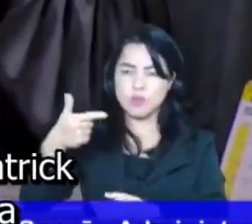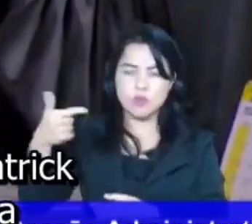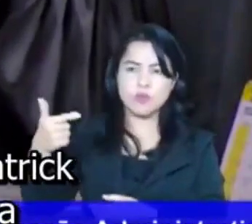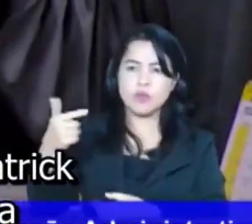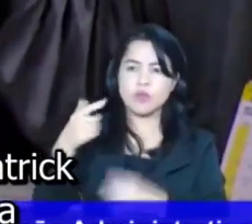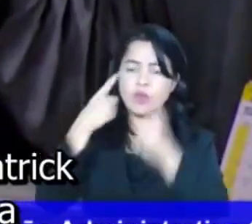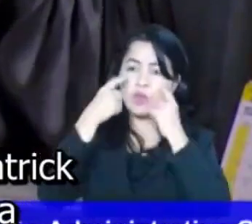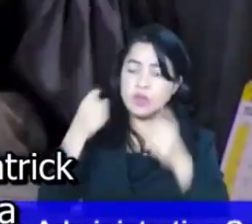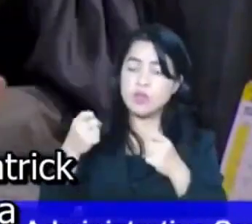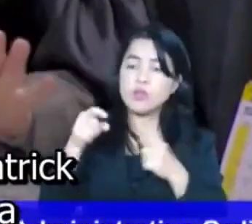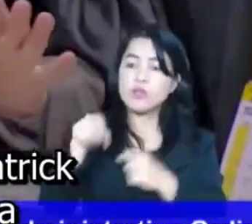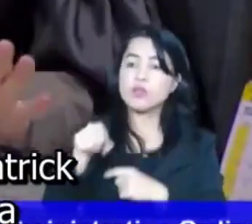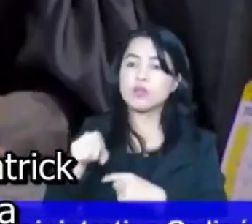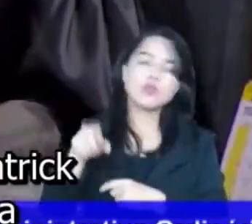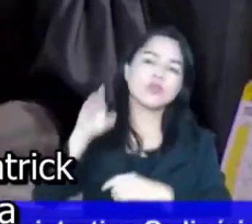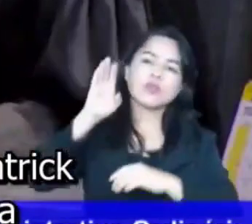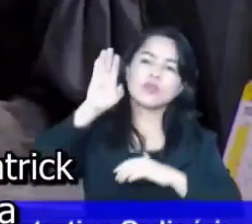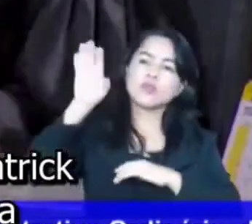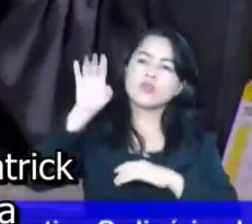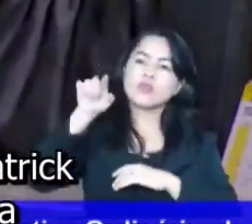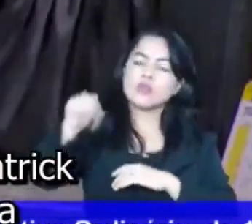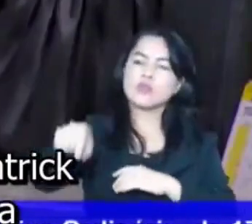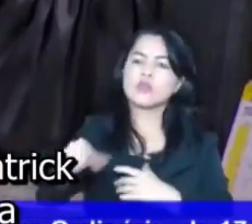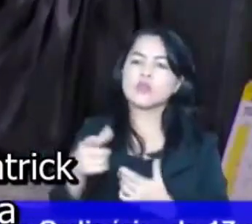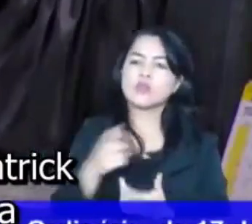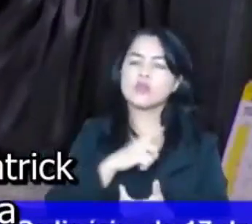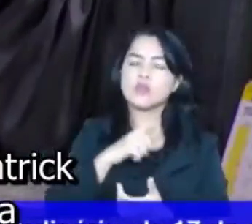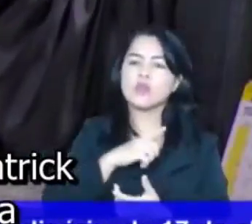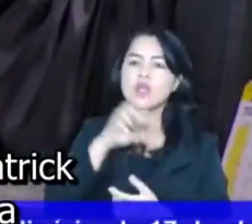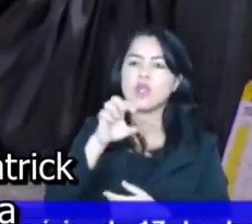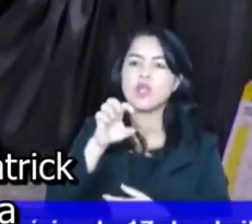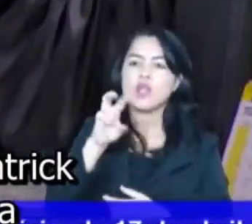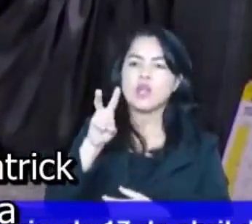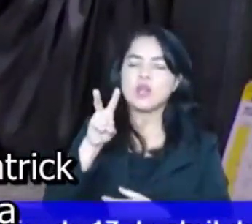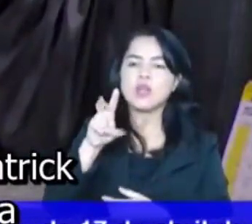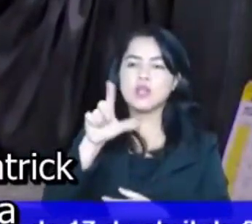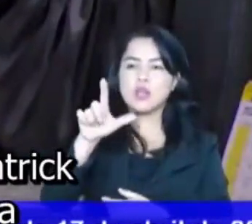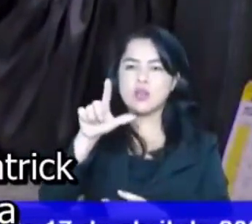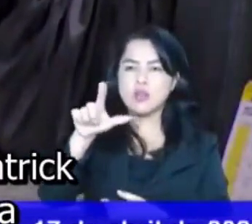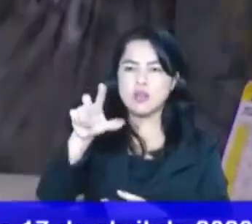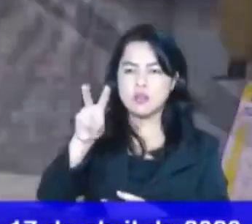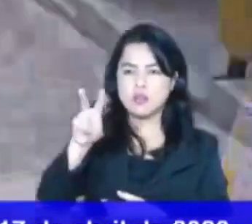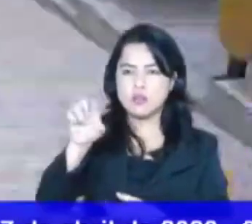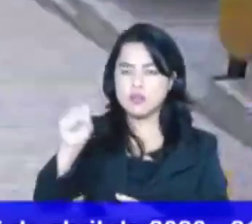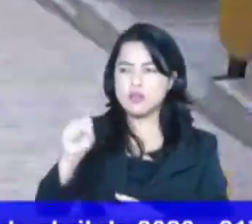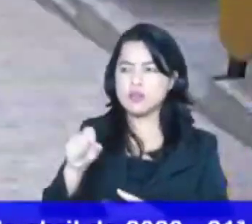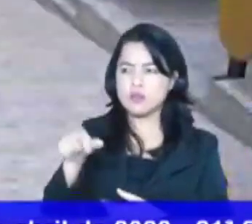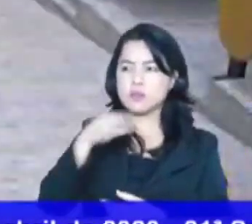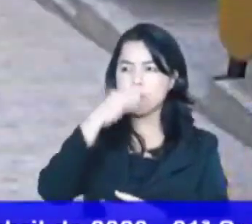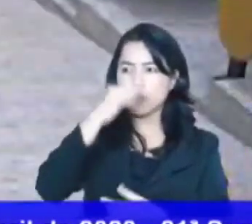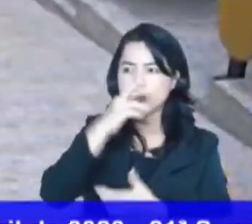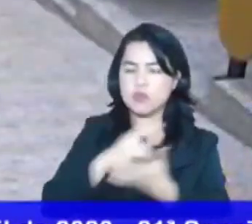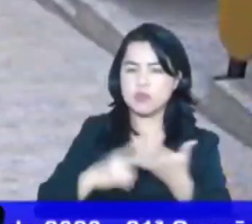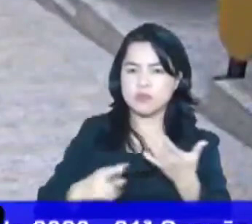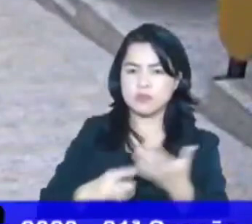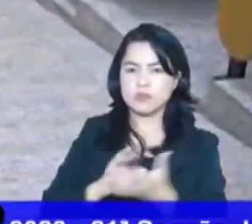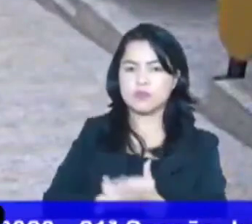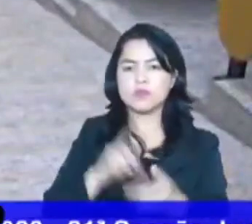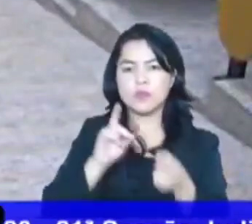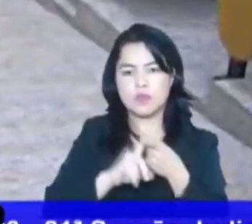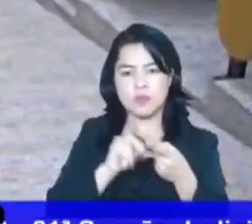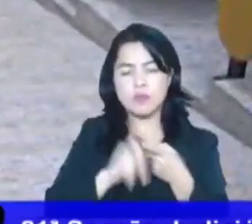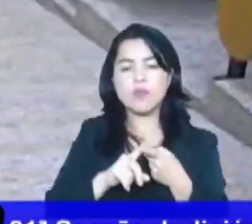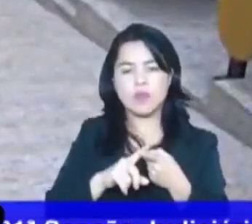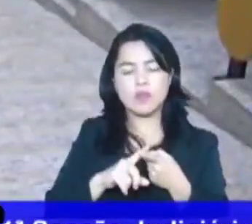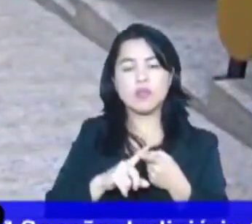o interessado nesse caso é Elvis Patrick de Souza Macedo. A ilustre relatora com a palavra. Imagem ampla do Bom, plenário. aqui também é